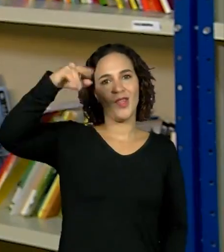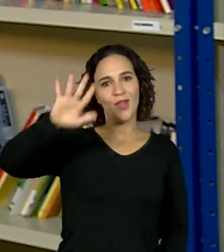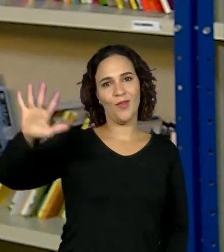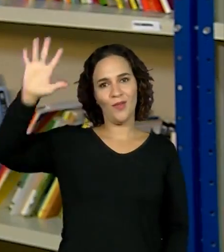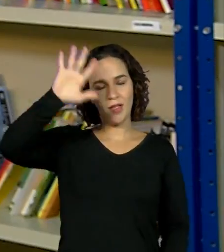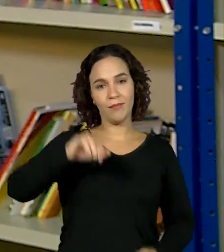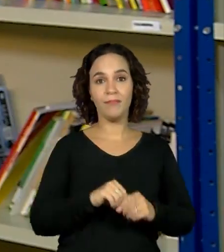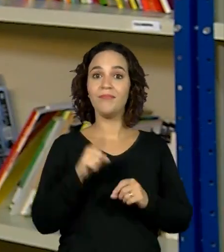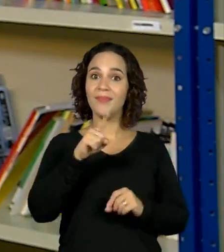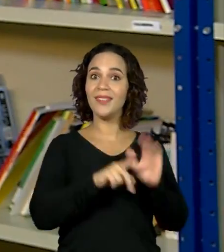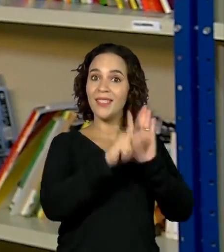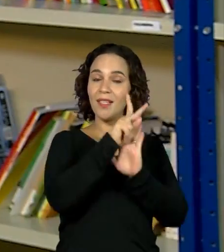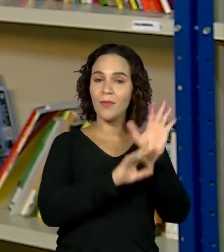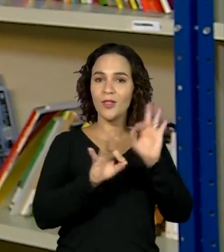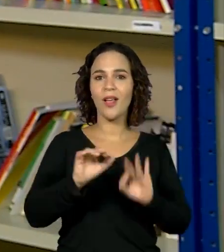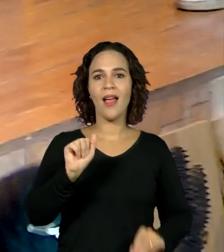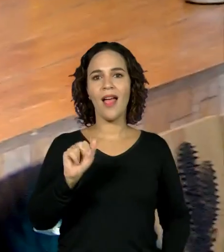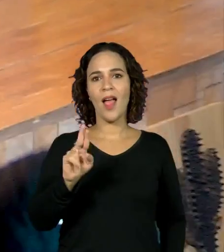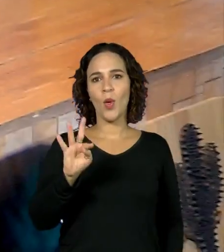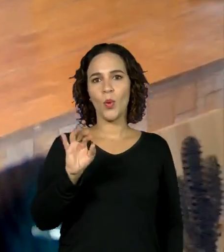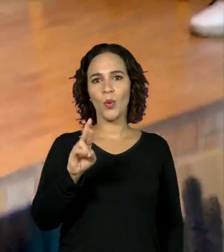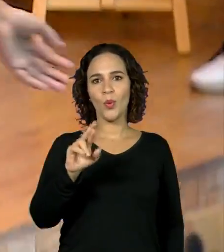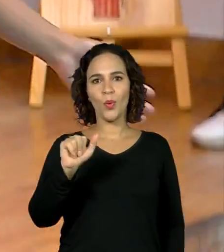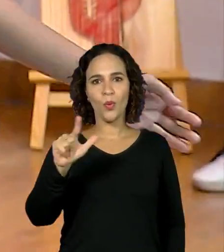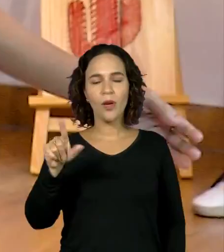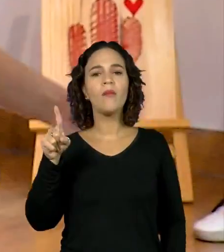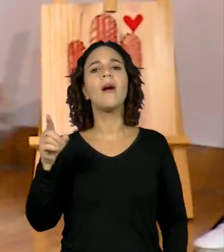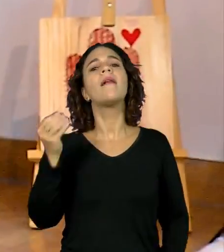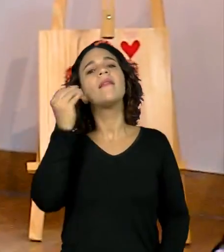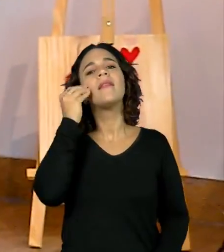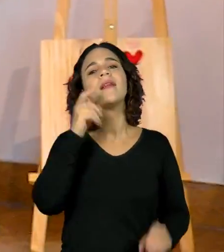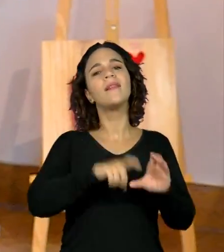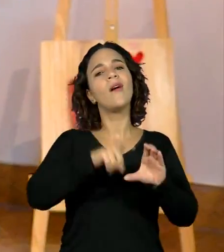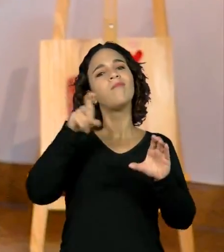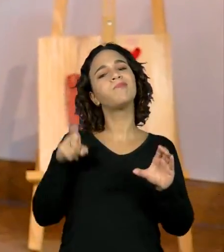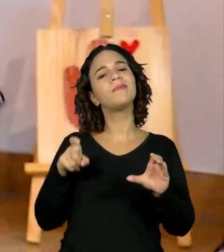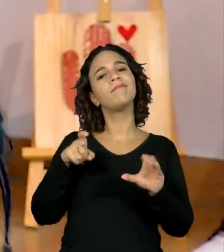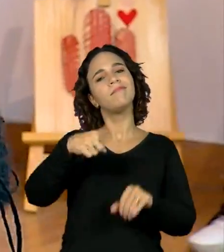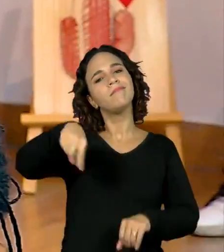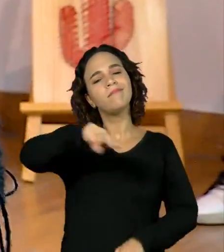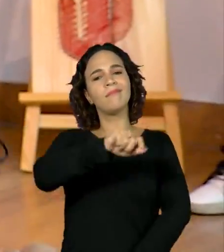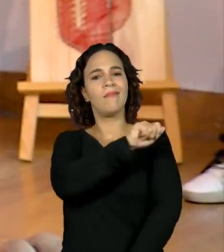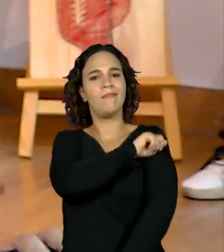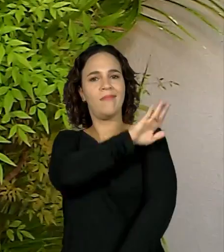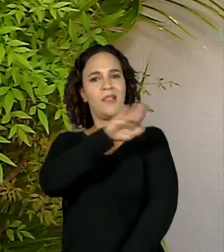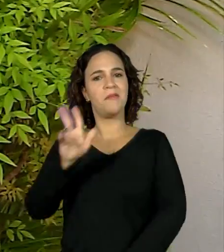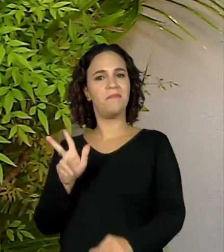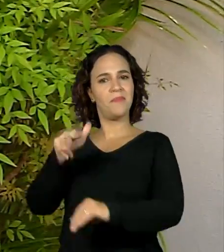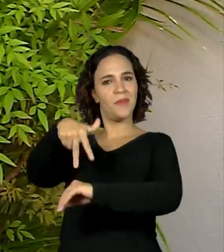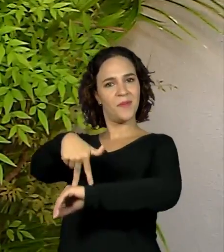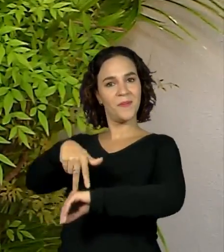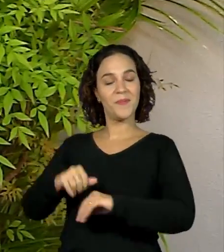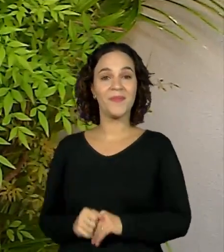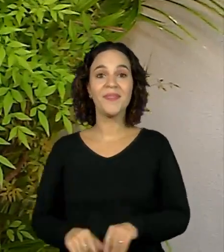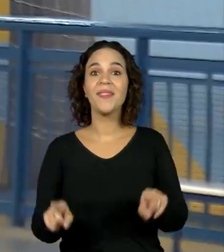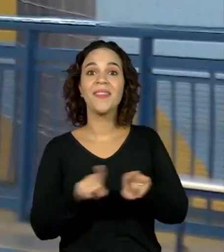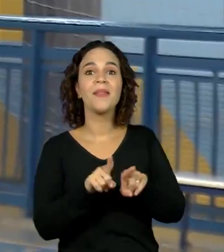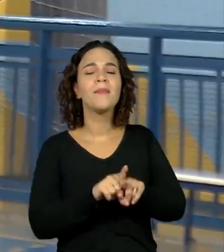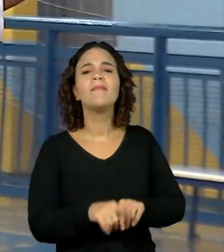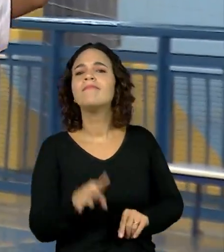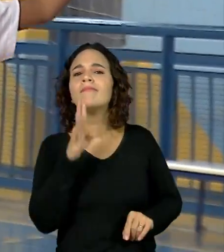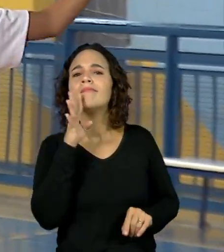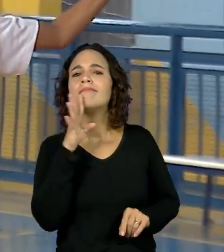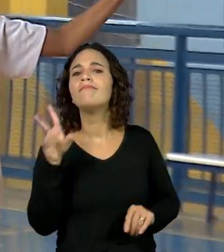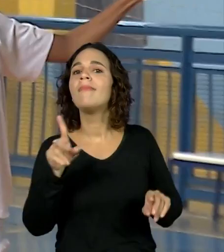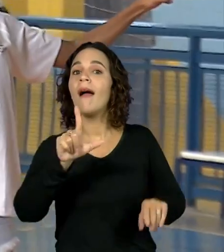é um projeto visado, desenvolver a autonomia dos estudantes e o protagonismo dele. Vamos conhecer os benefícios